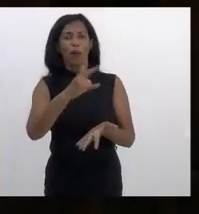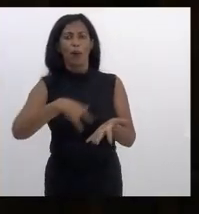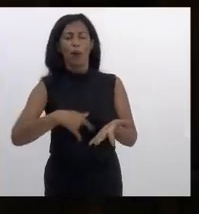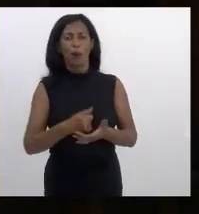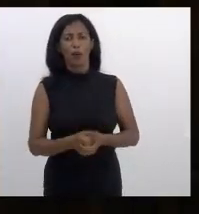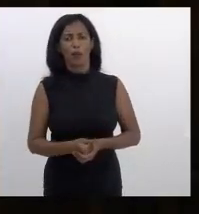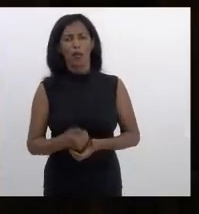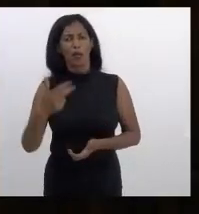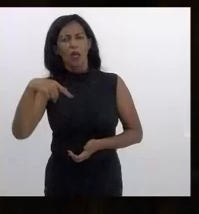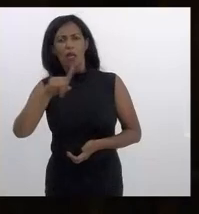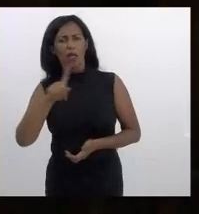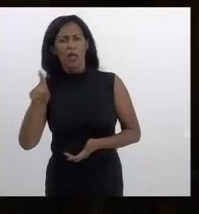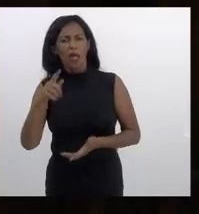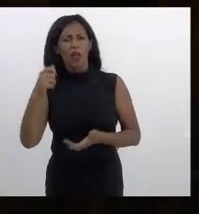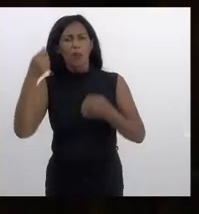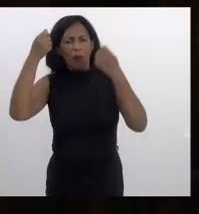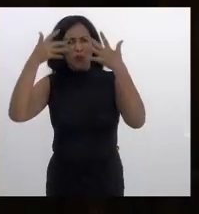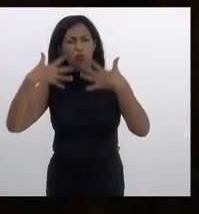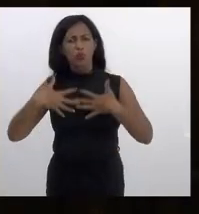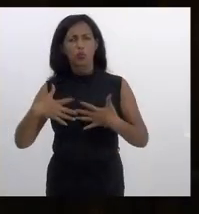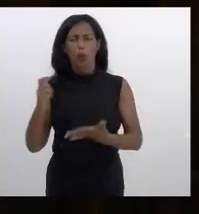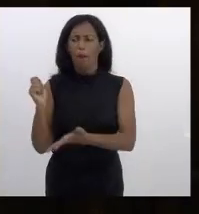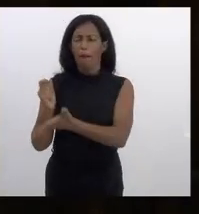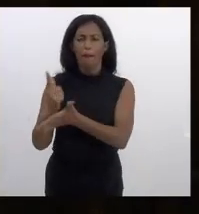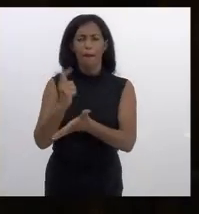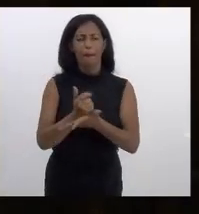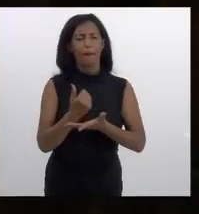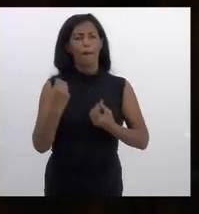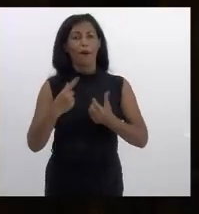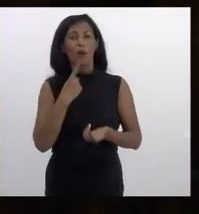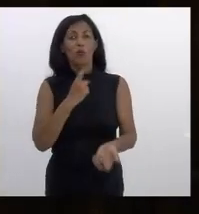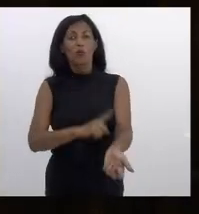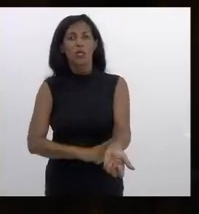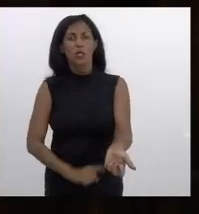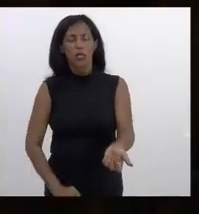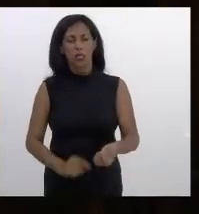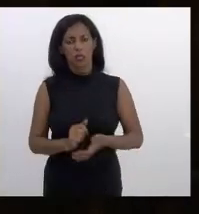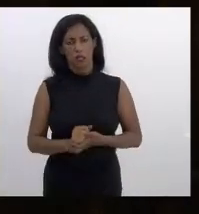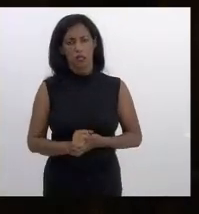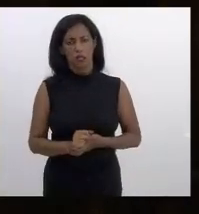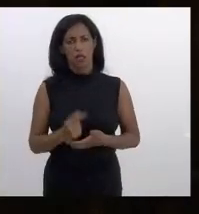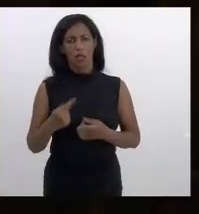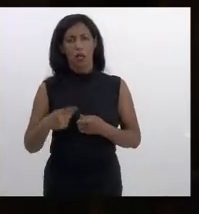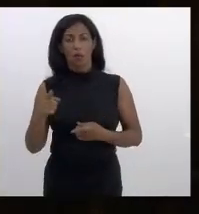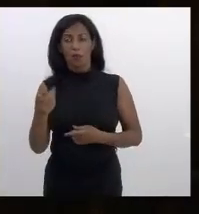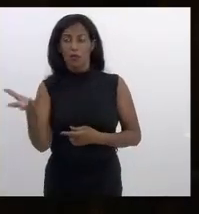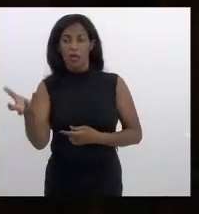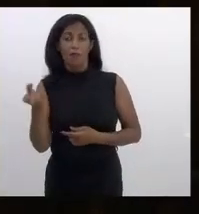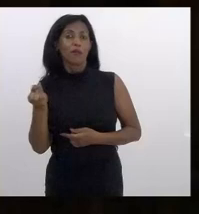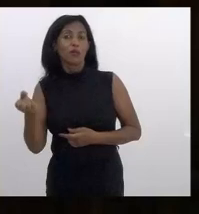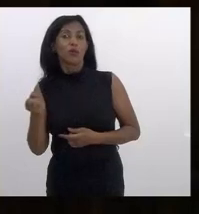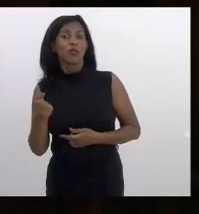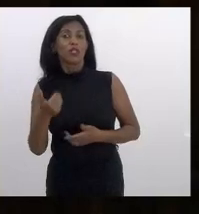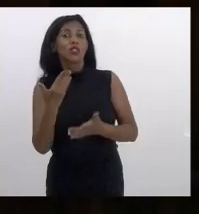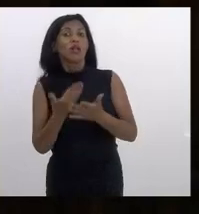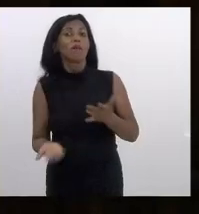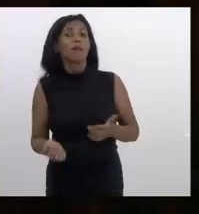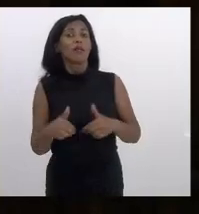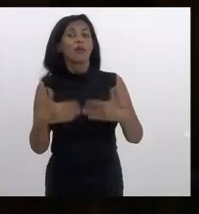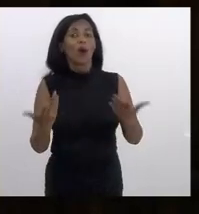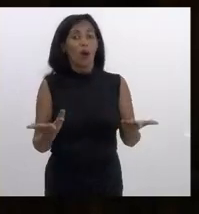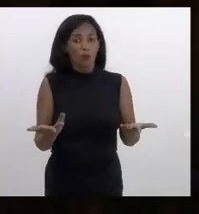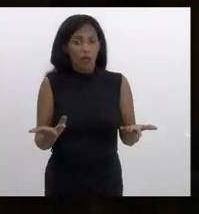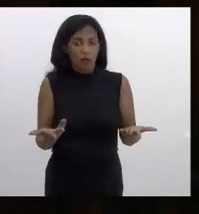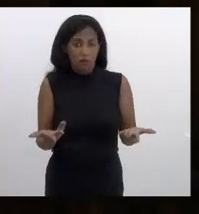quem não pagou a conta com suor pagou a conta com sangue porque ela se ela é pensionista ela perdeu alguém